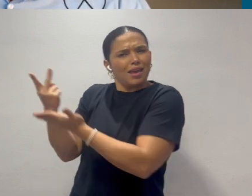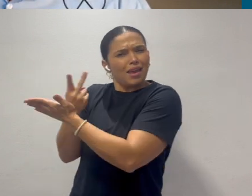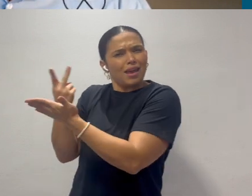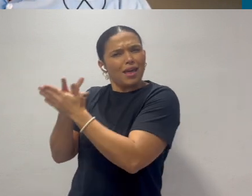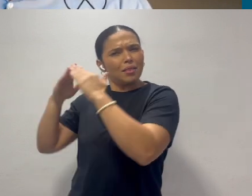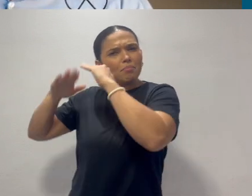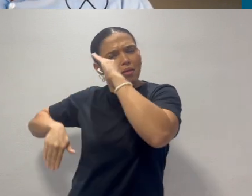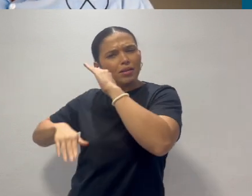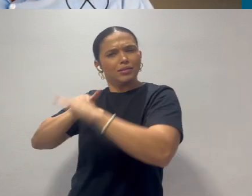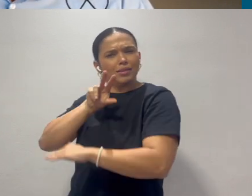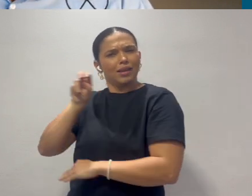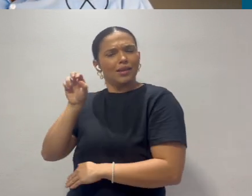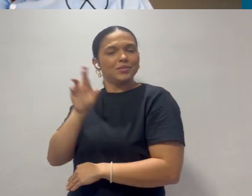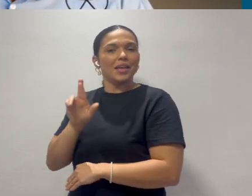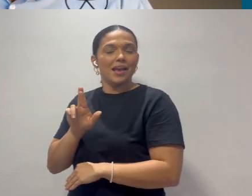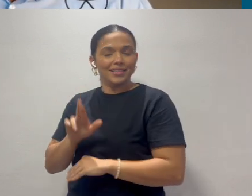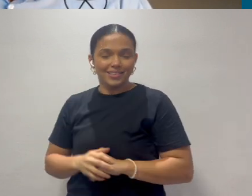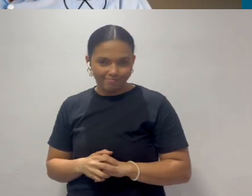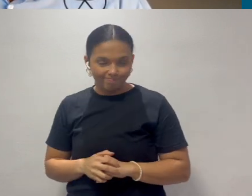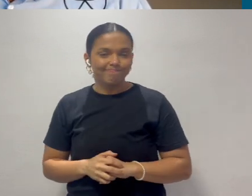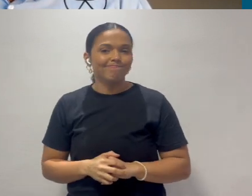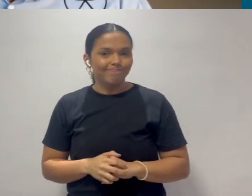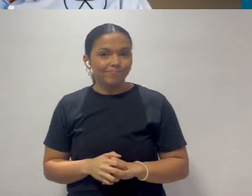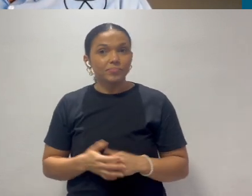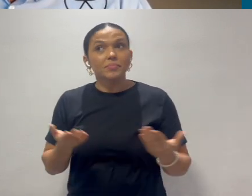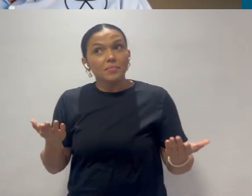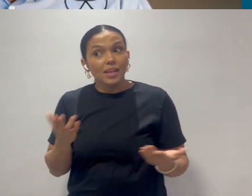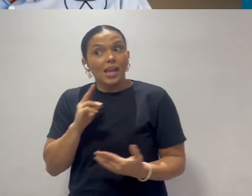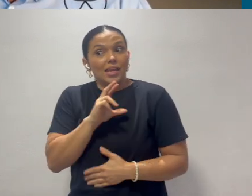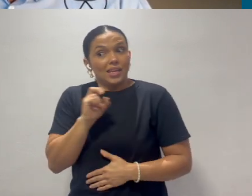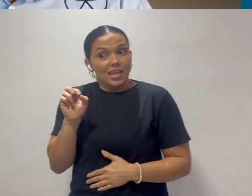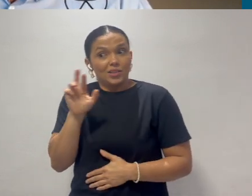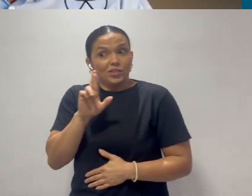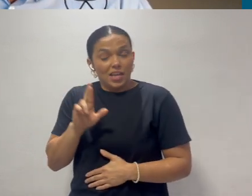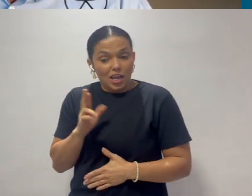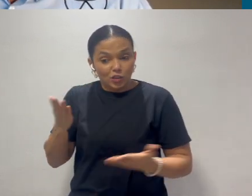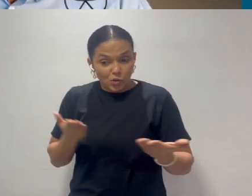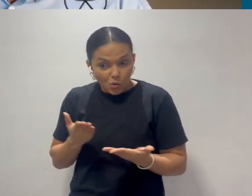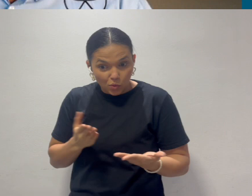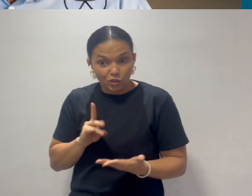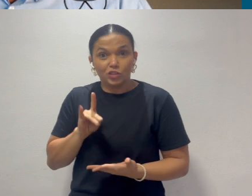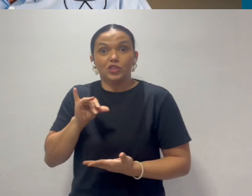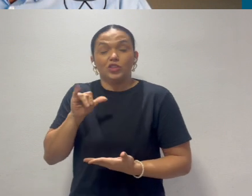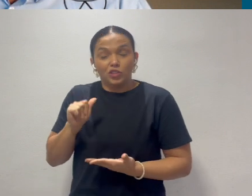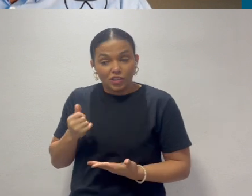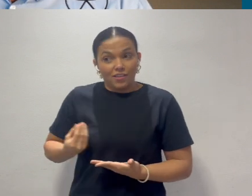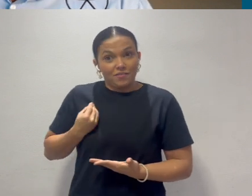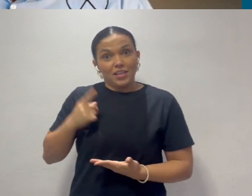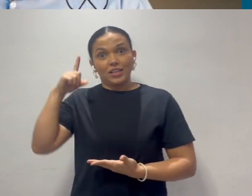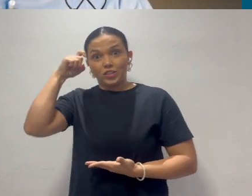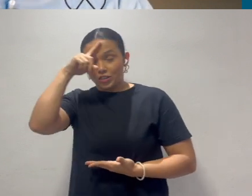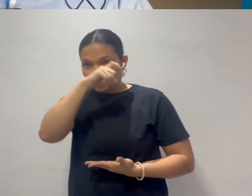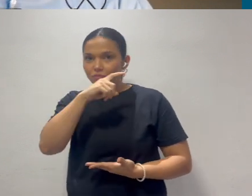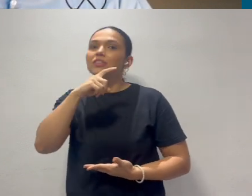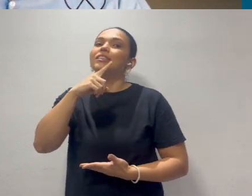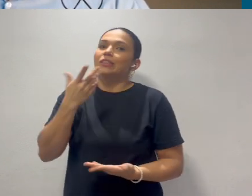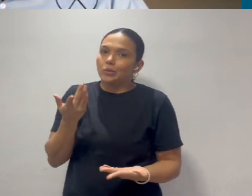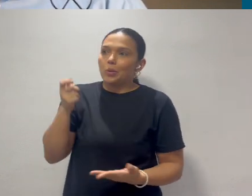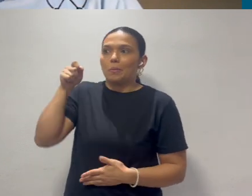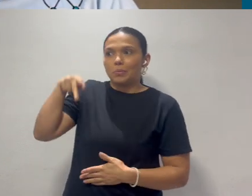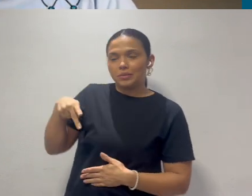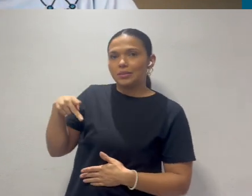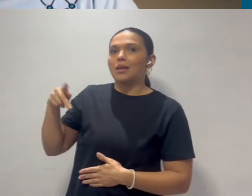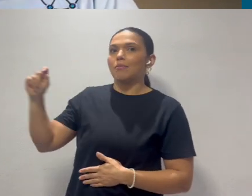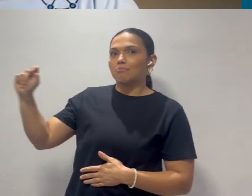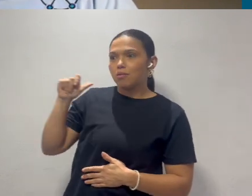abaixo. Nos dias de hoje, R$500 no benefício é um valor gigante,